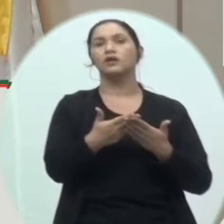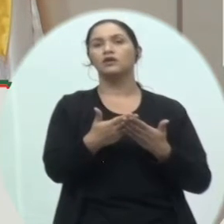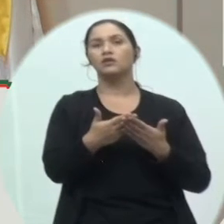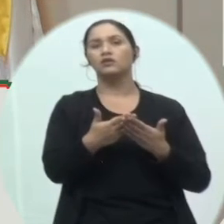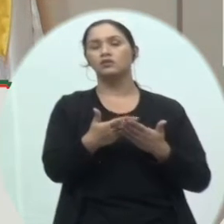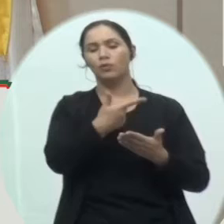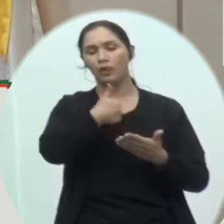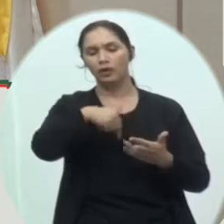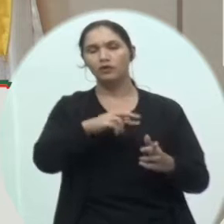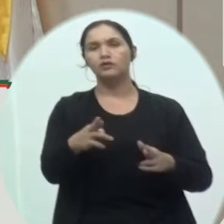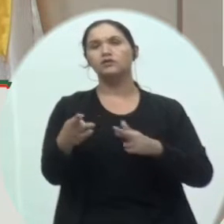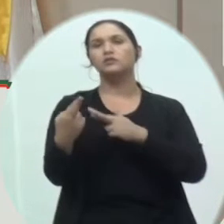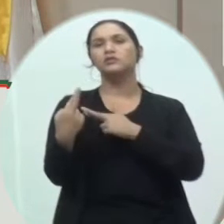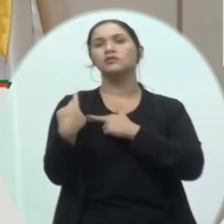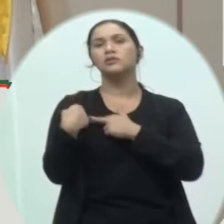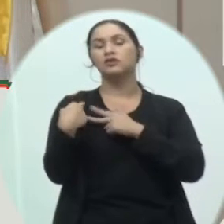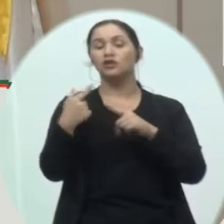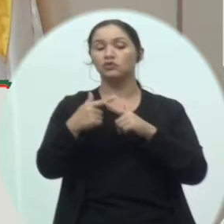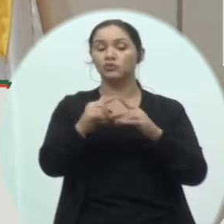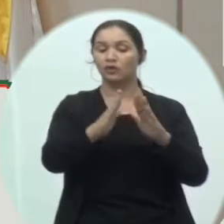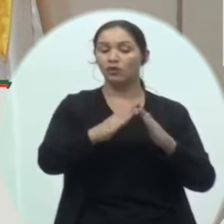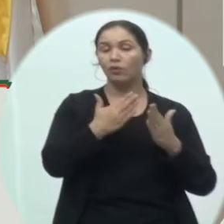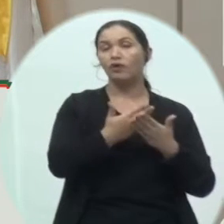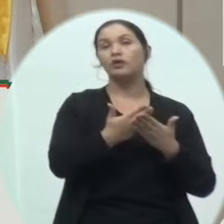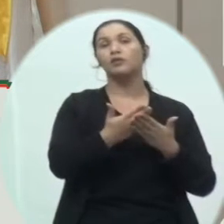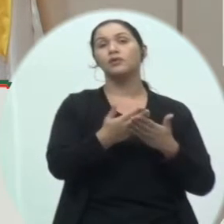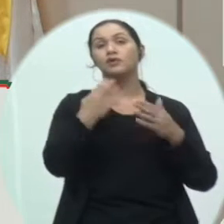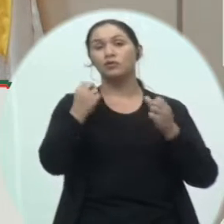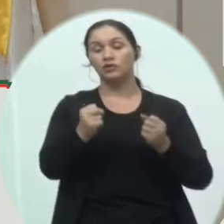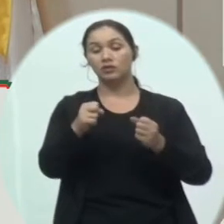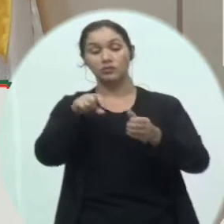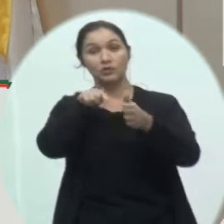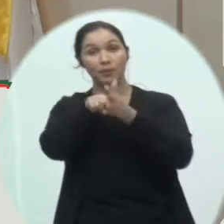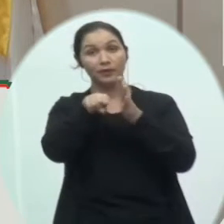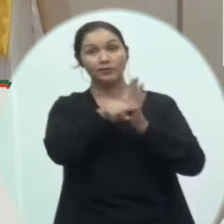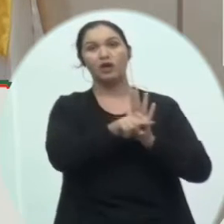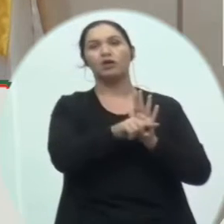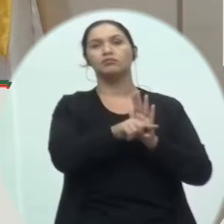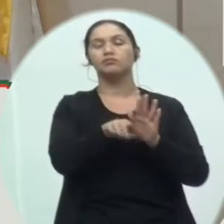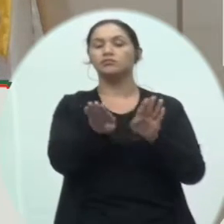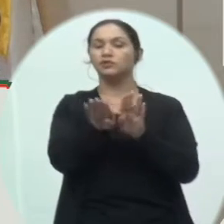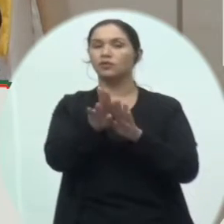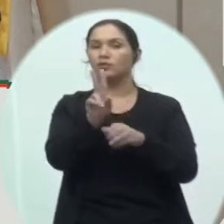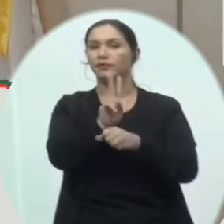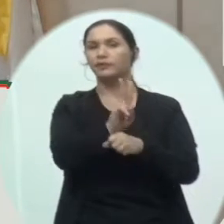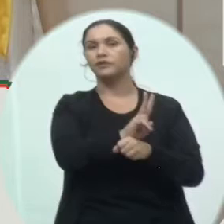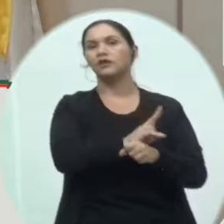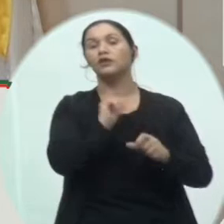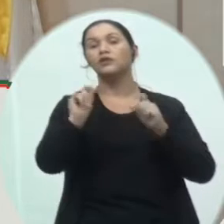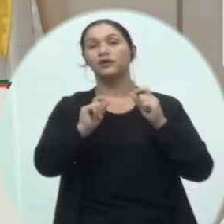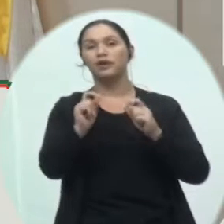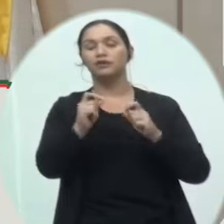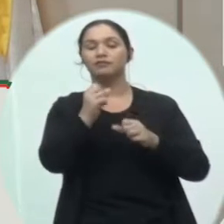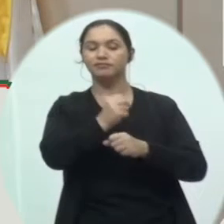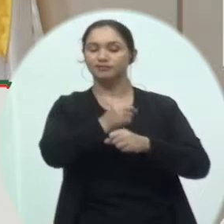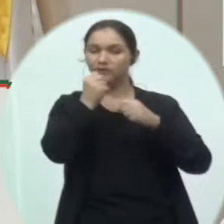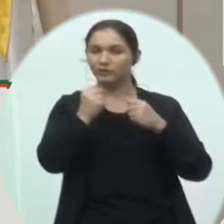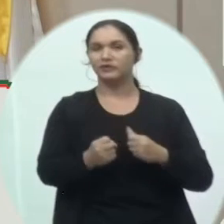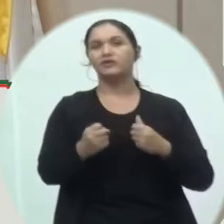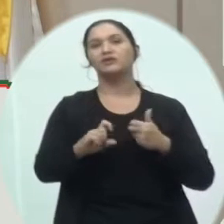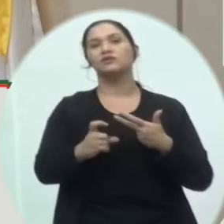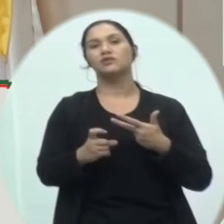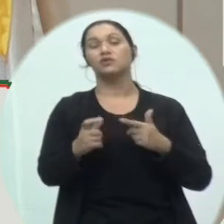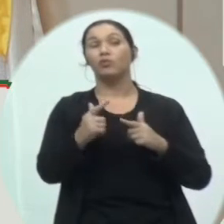temos para questionar e, assim, exercemos o nosso papel, que é de fiscalizar o Poder Executivo, de fiscalizar o Poder Público, e foi para